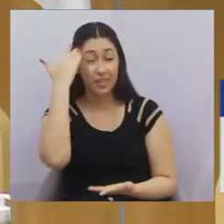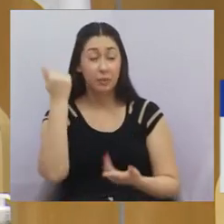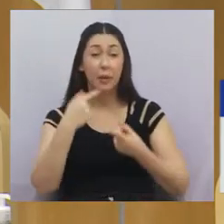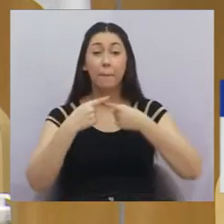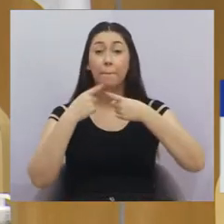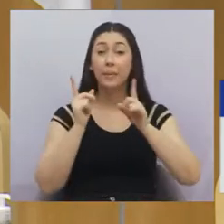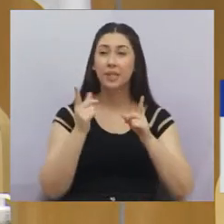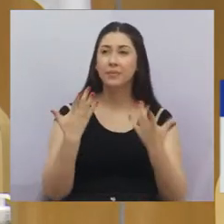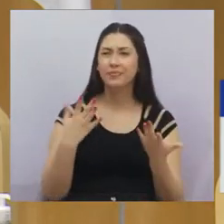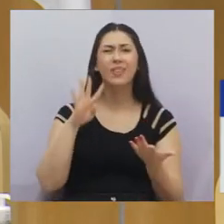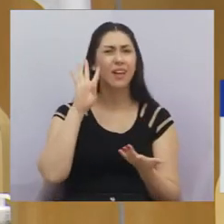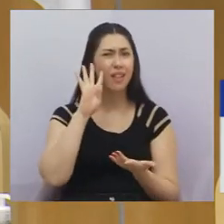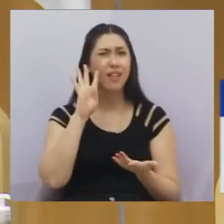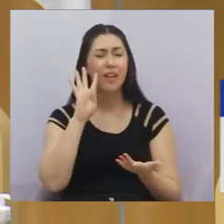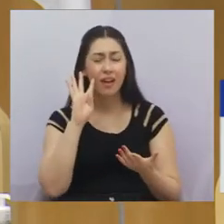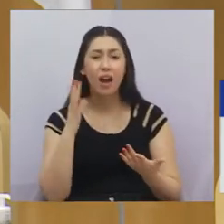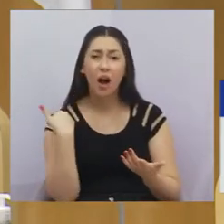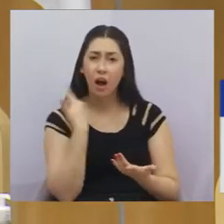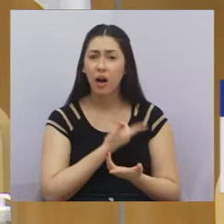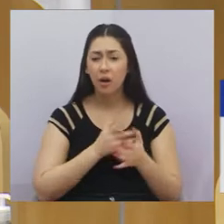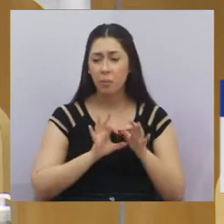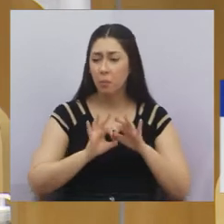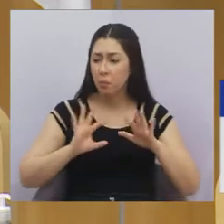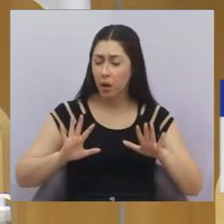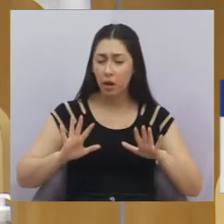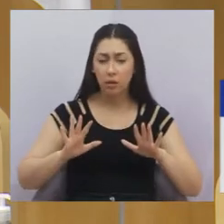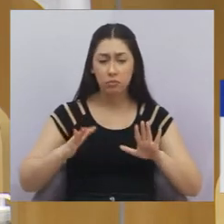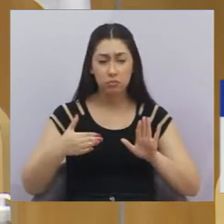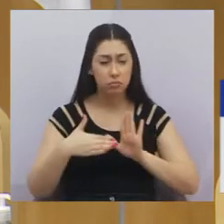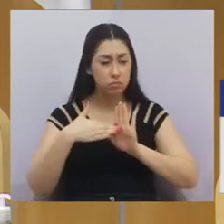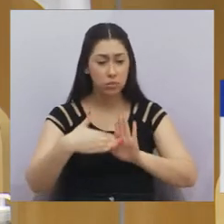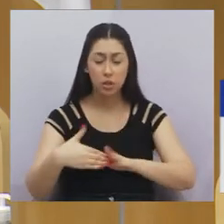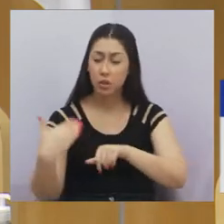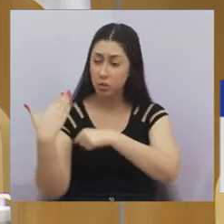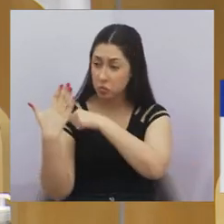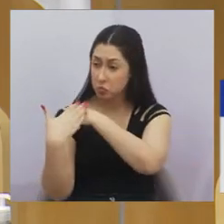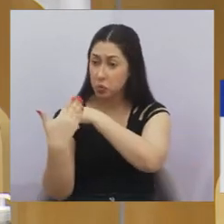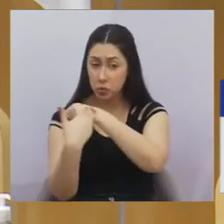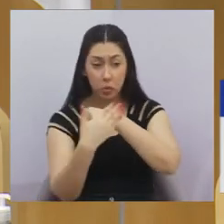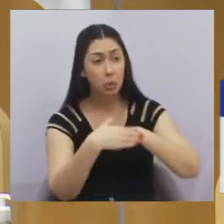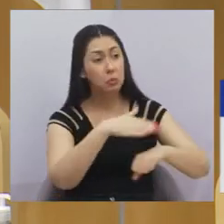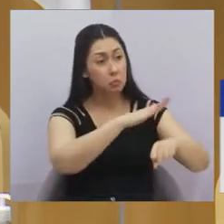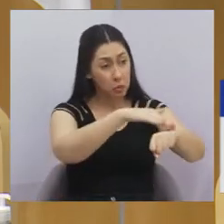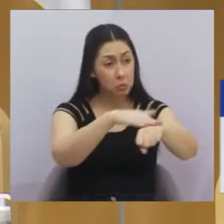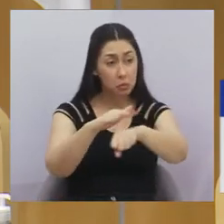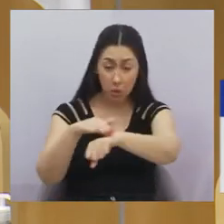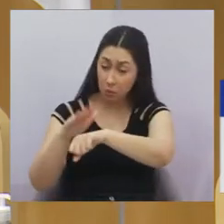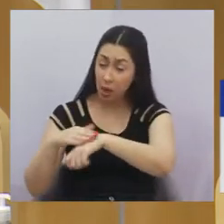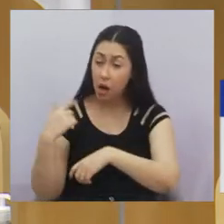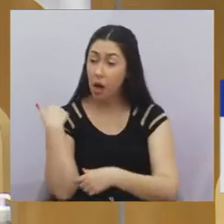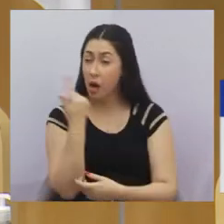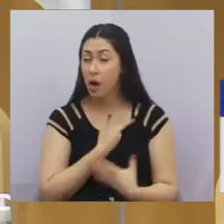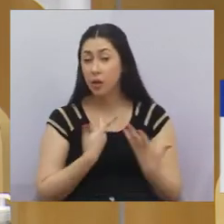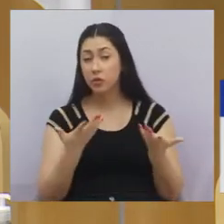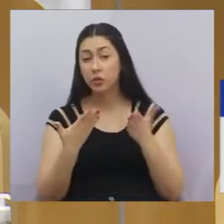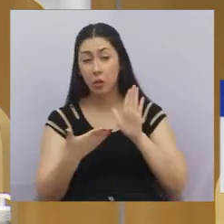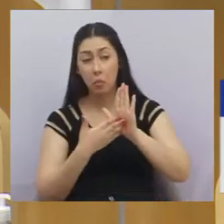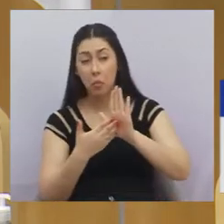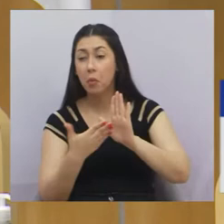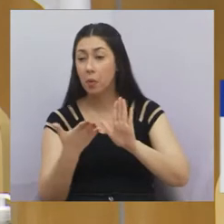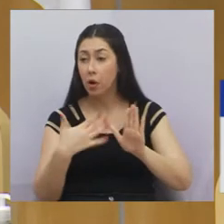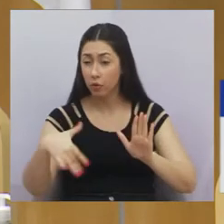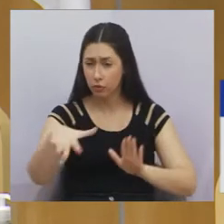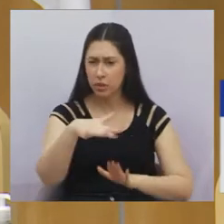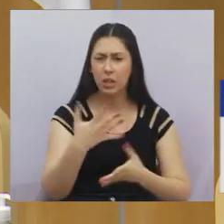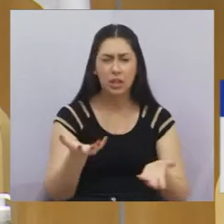mas eu acho que seria de bom tom trazer, chamar, olha, é isso que nós estamos querendo propor, vocês